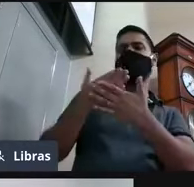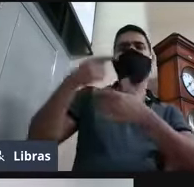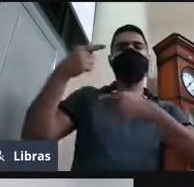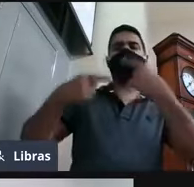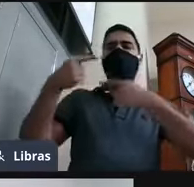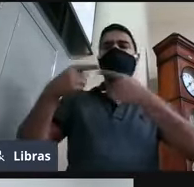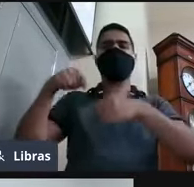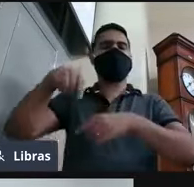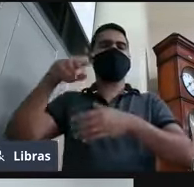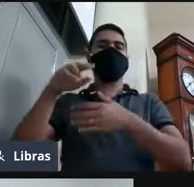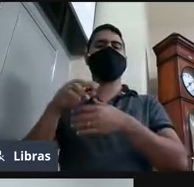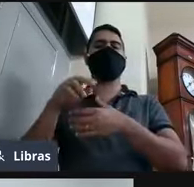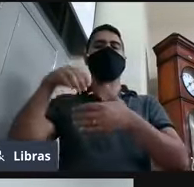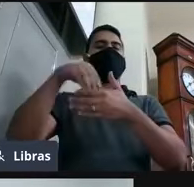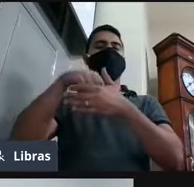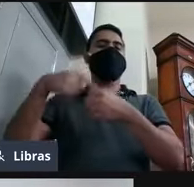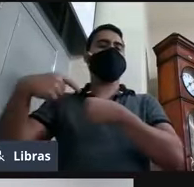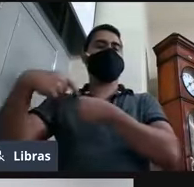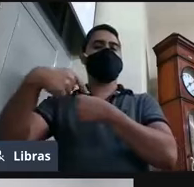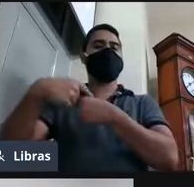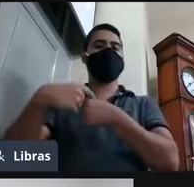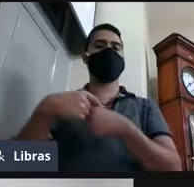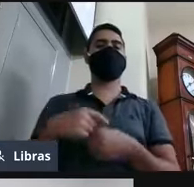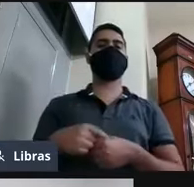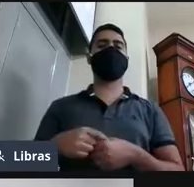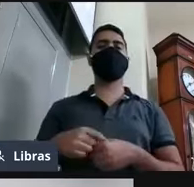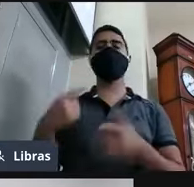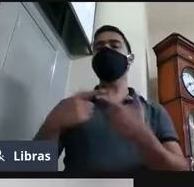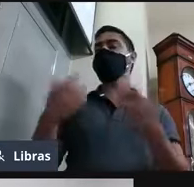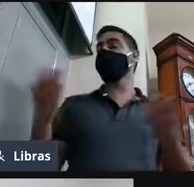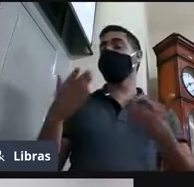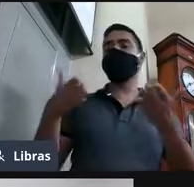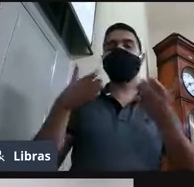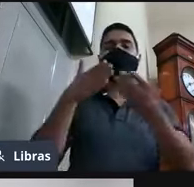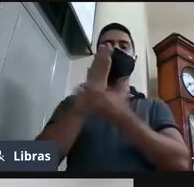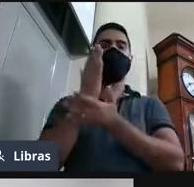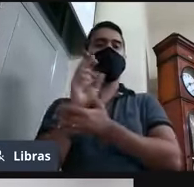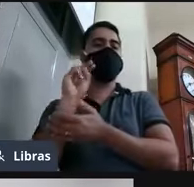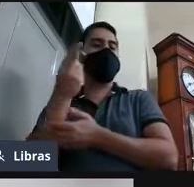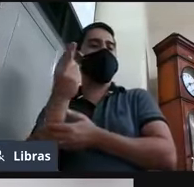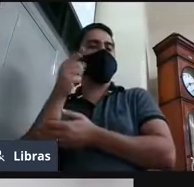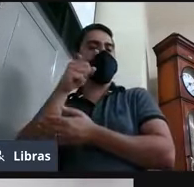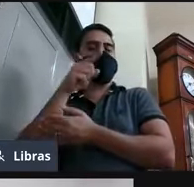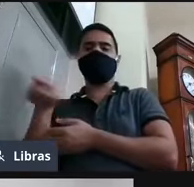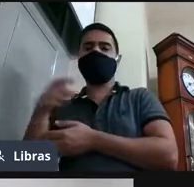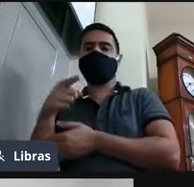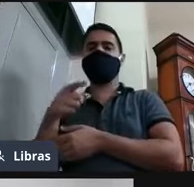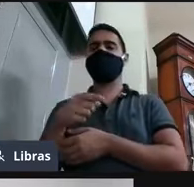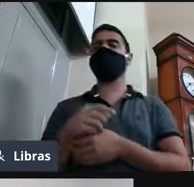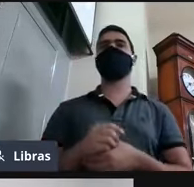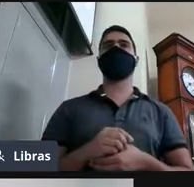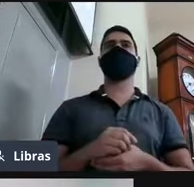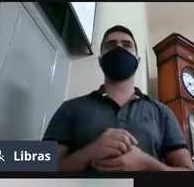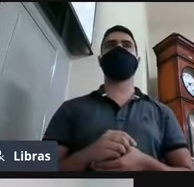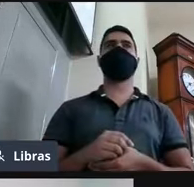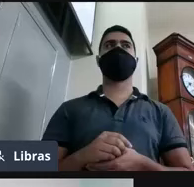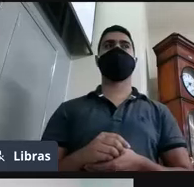É uma afronta a gente que, para estar hoje aqui aprovando ou reprovando, estudou,